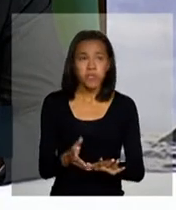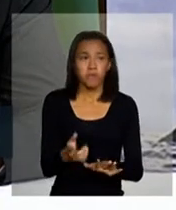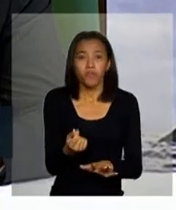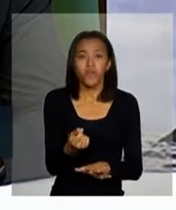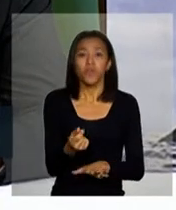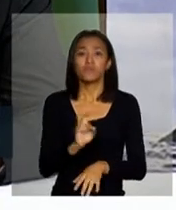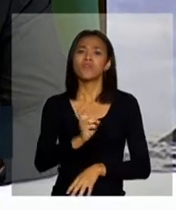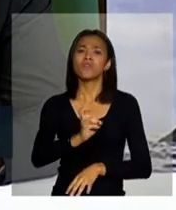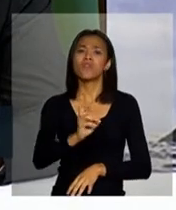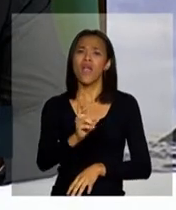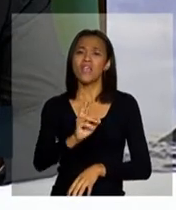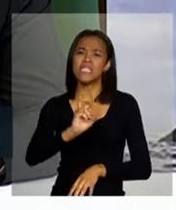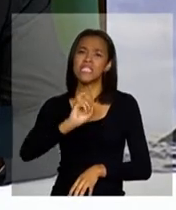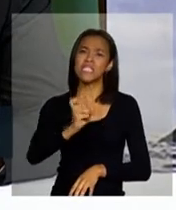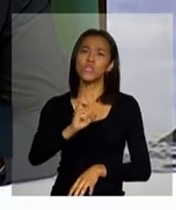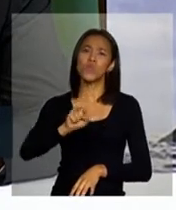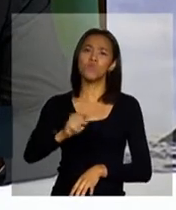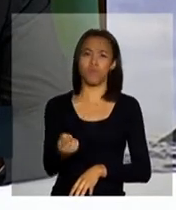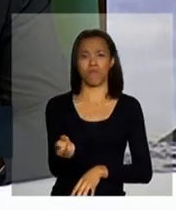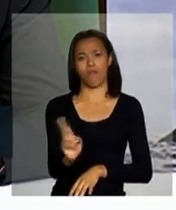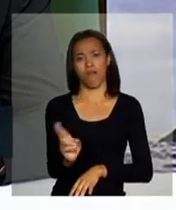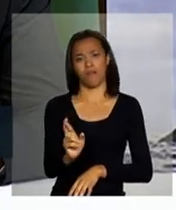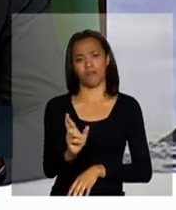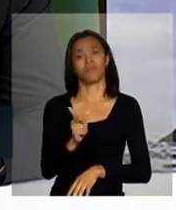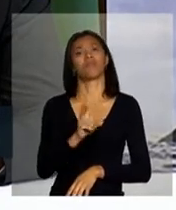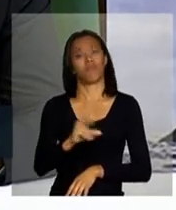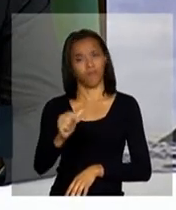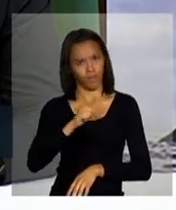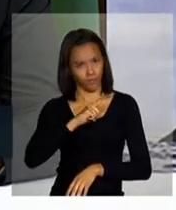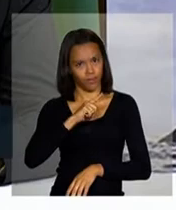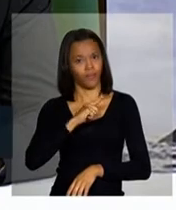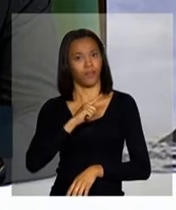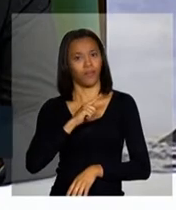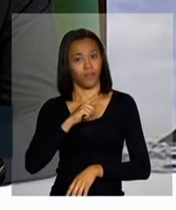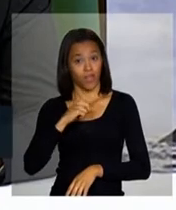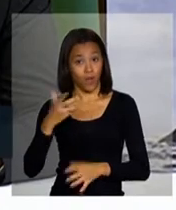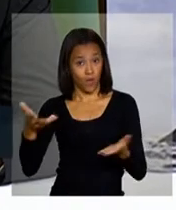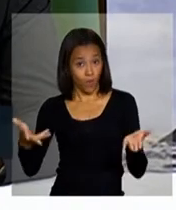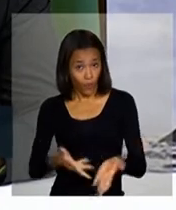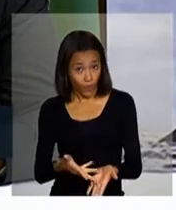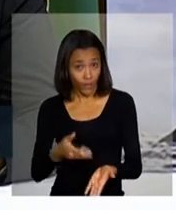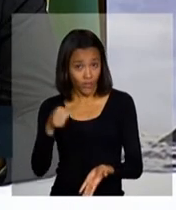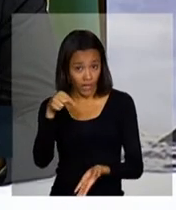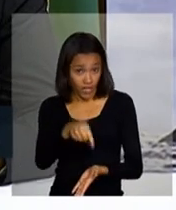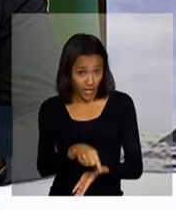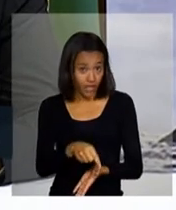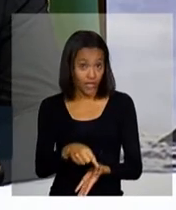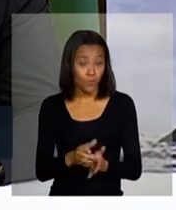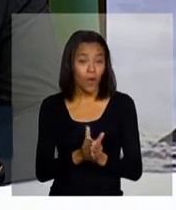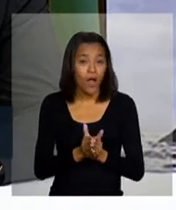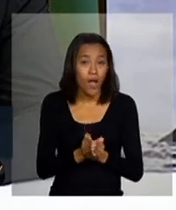tem R$ 5.000. Esse pescador hoje, com a sua canoa,